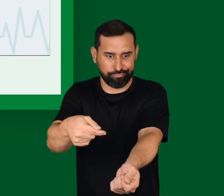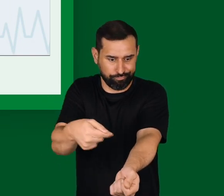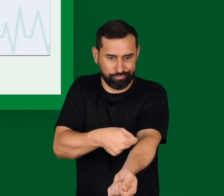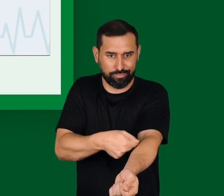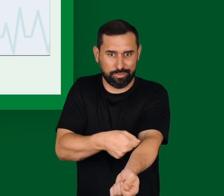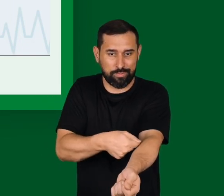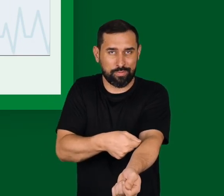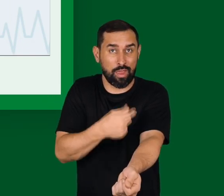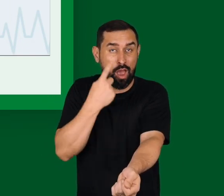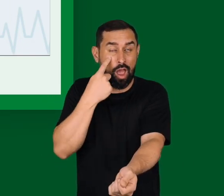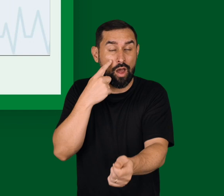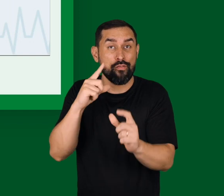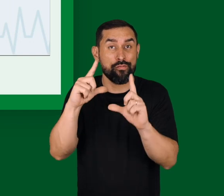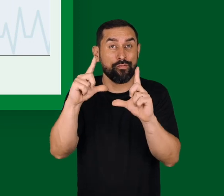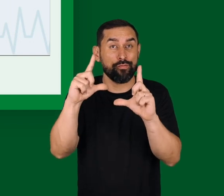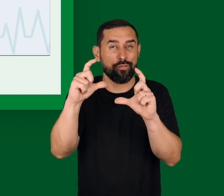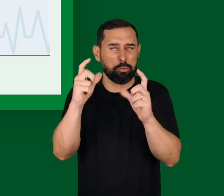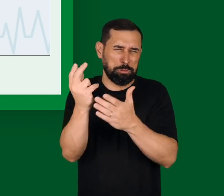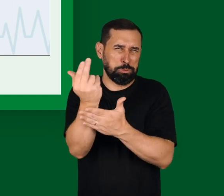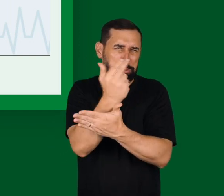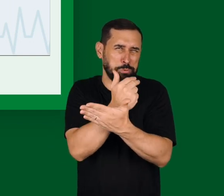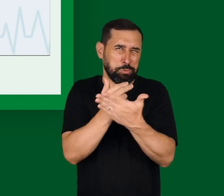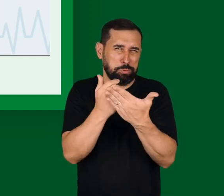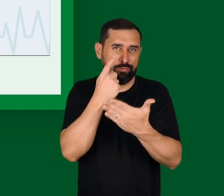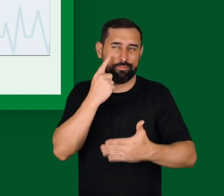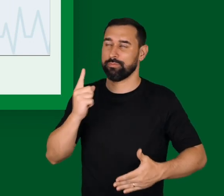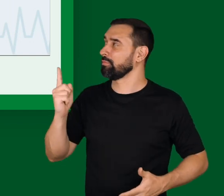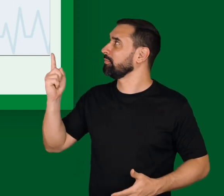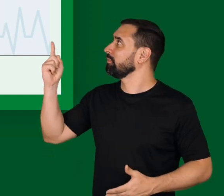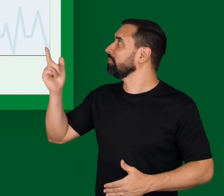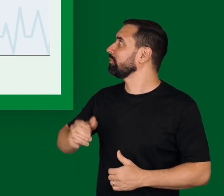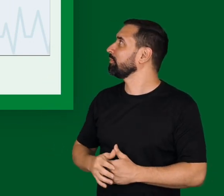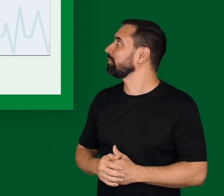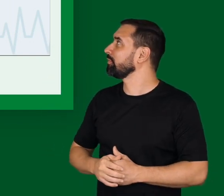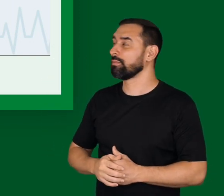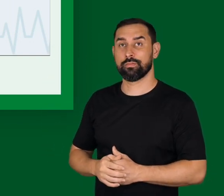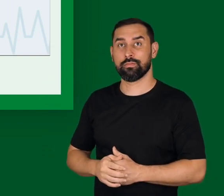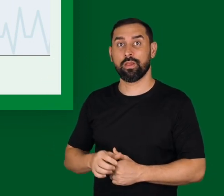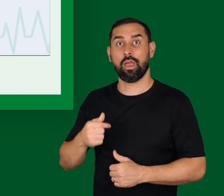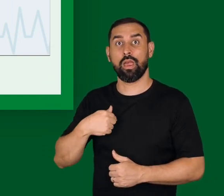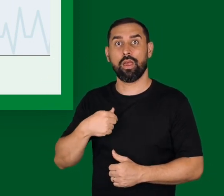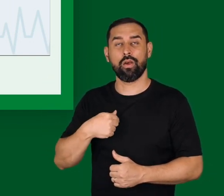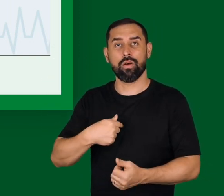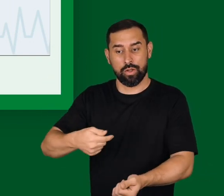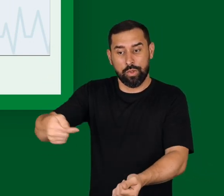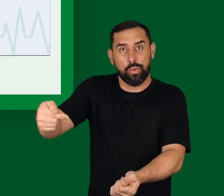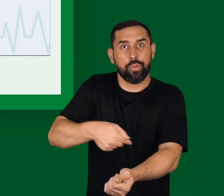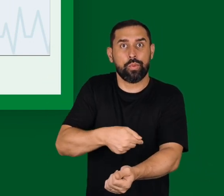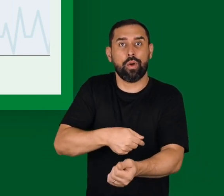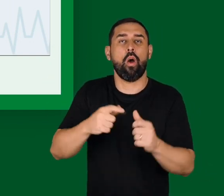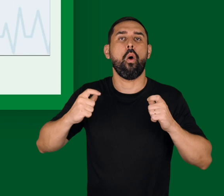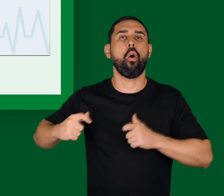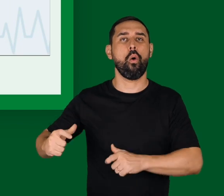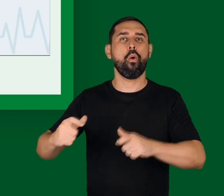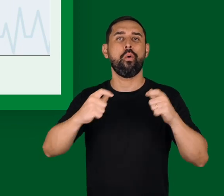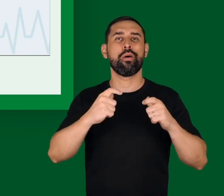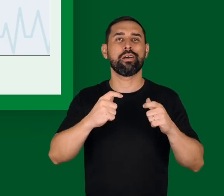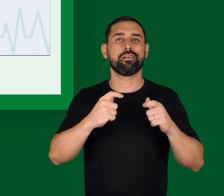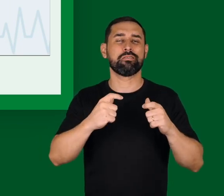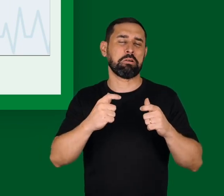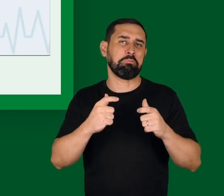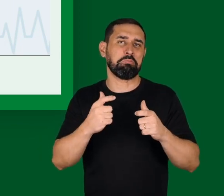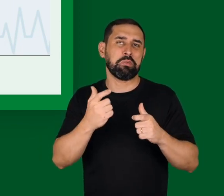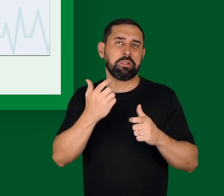mostrei, tem uma foto, né? Um desenho, né? Na verdade é um desenho de onde a gente pode